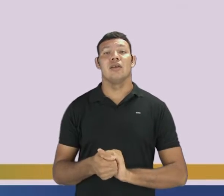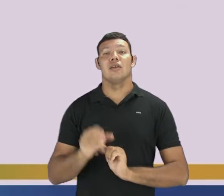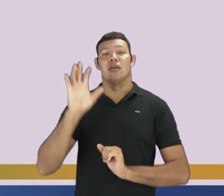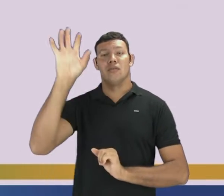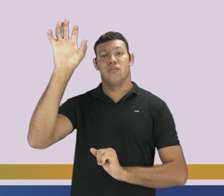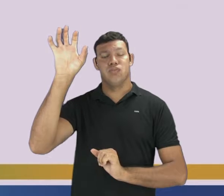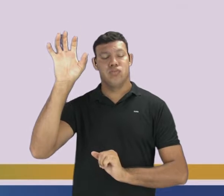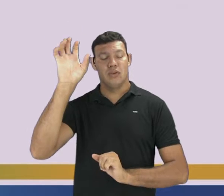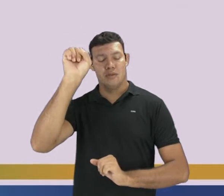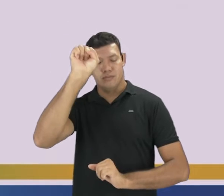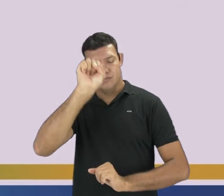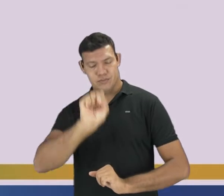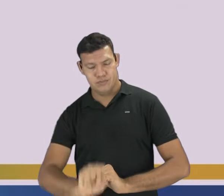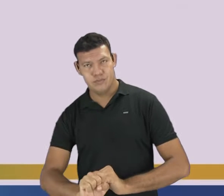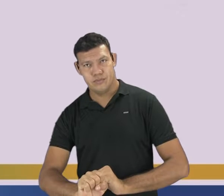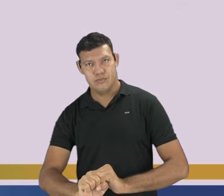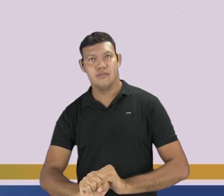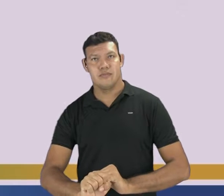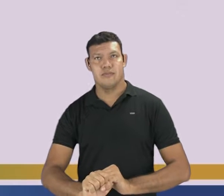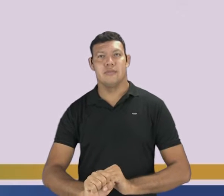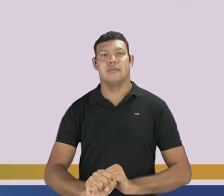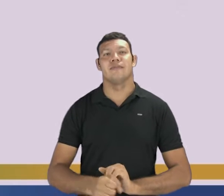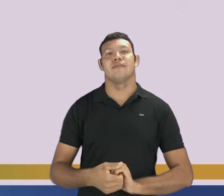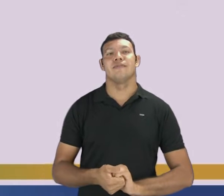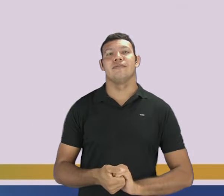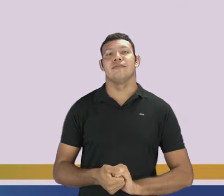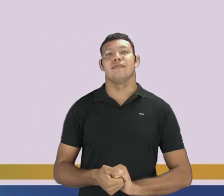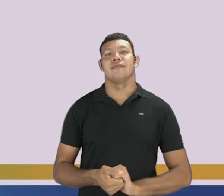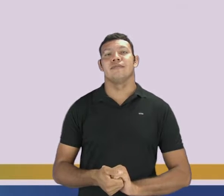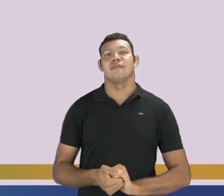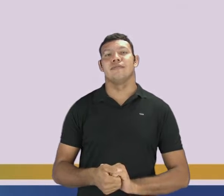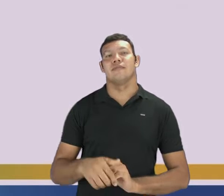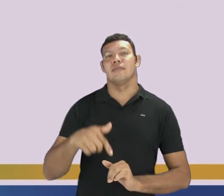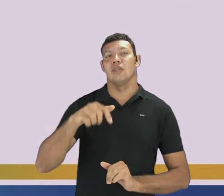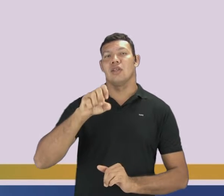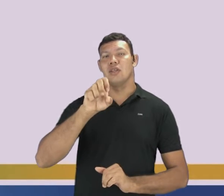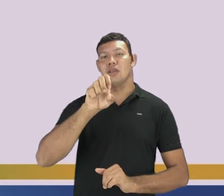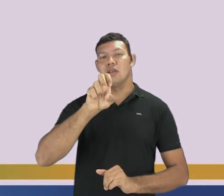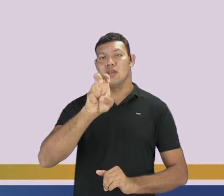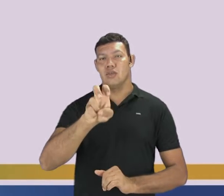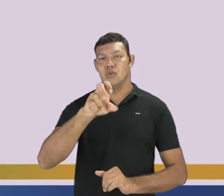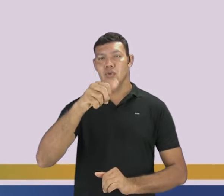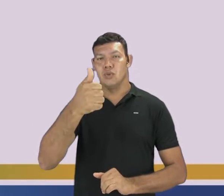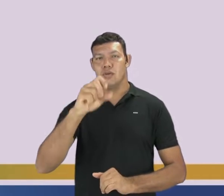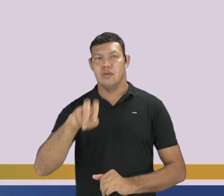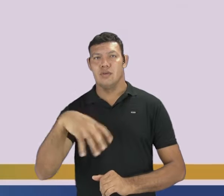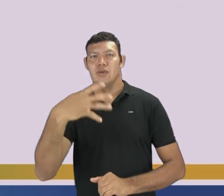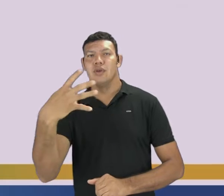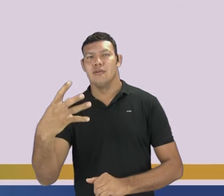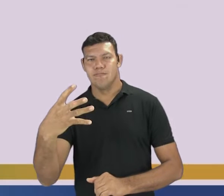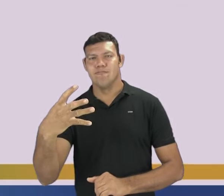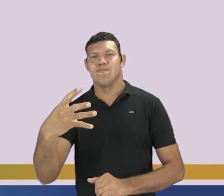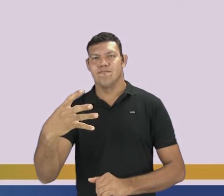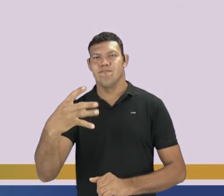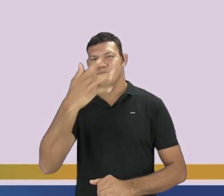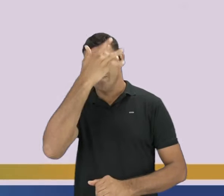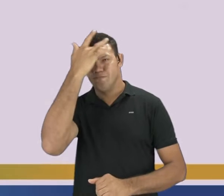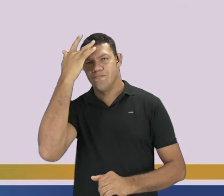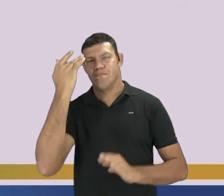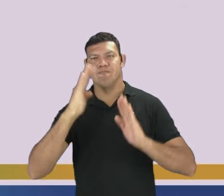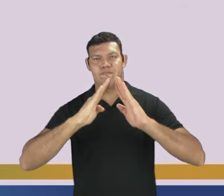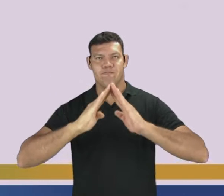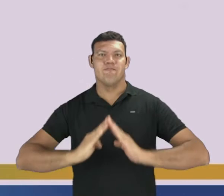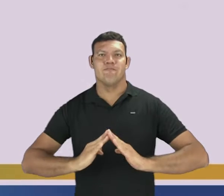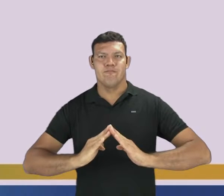apresenta 51,4 habitantes por quilômetro quadrado. Então, também tem uma região que tem uma superpopulação.